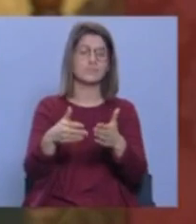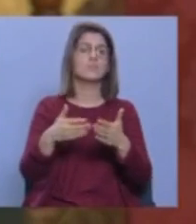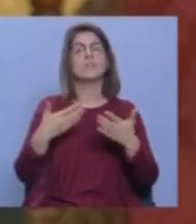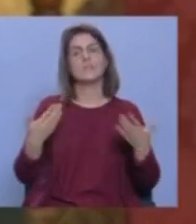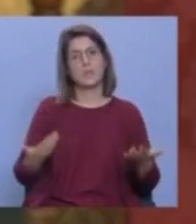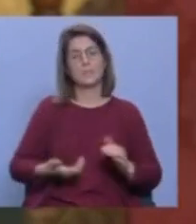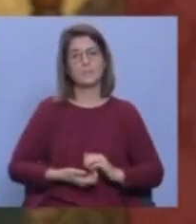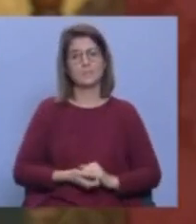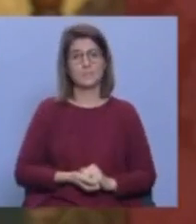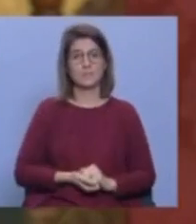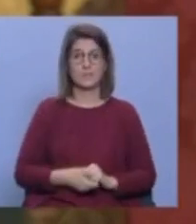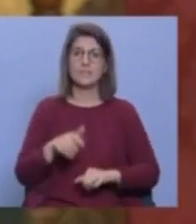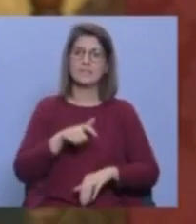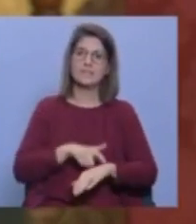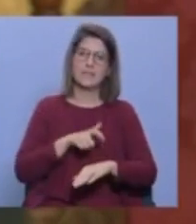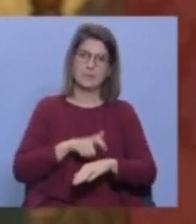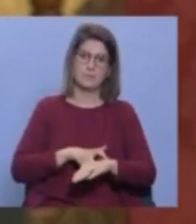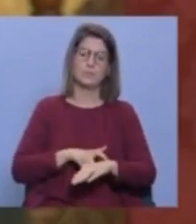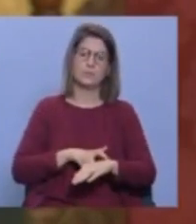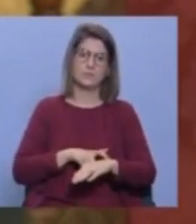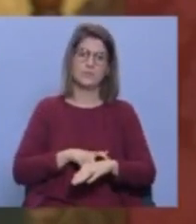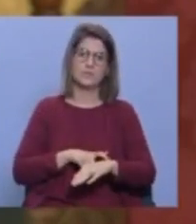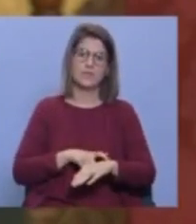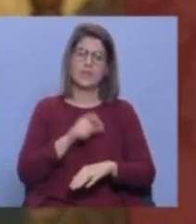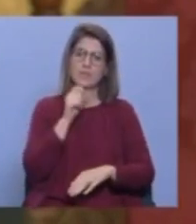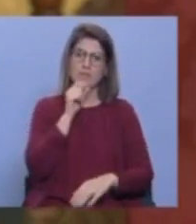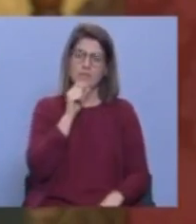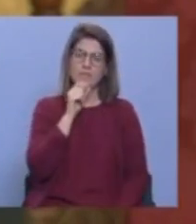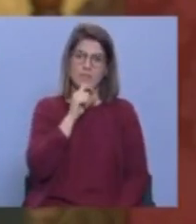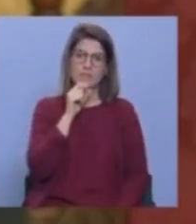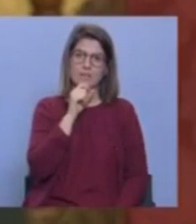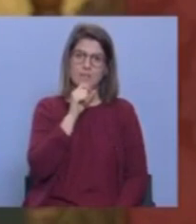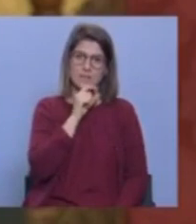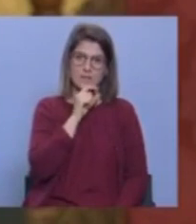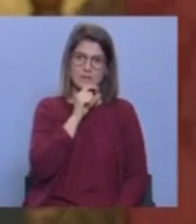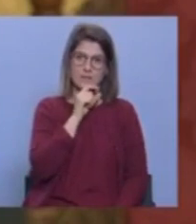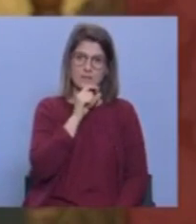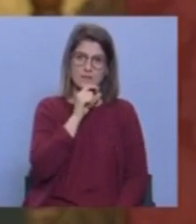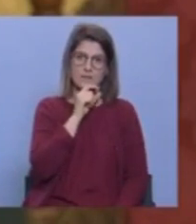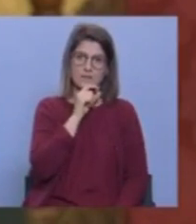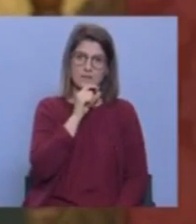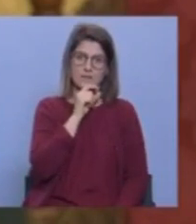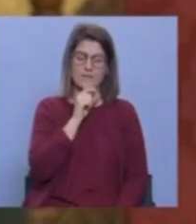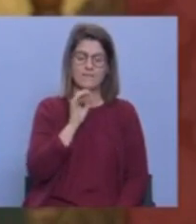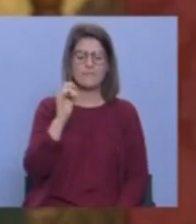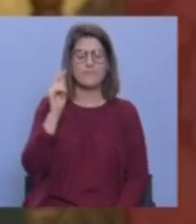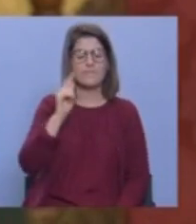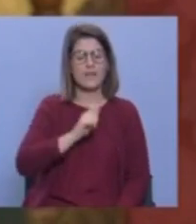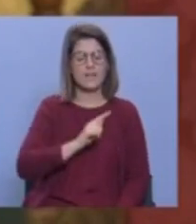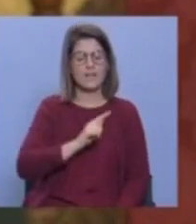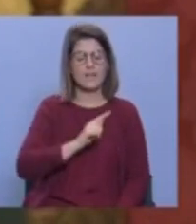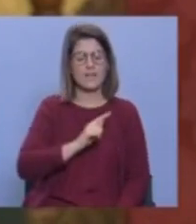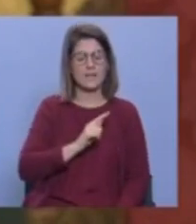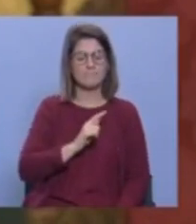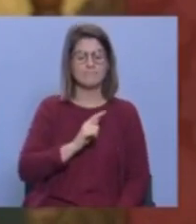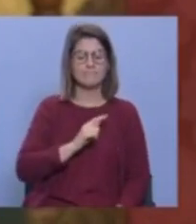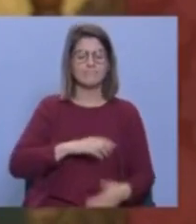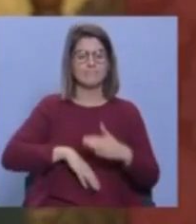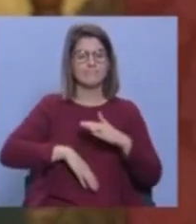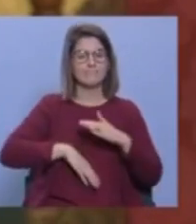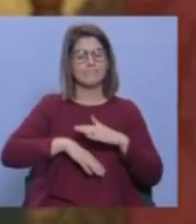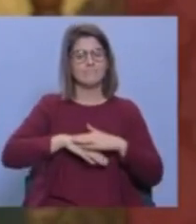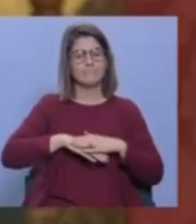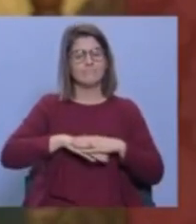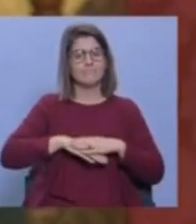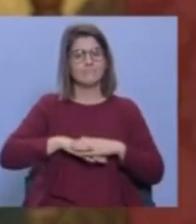Portanto, é tempo para alimentarmos, de facto, a nossa fé. Como diz Santo Agostinho e